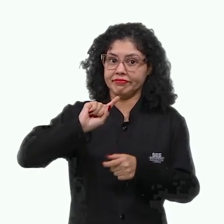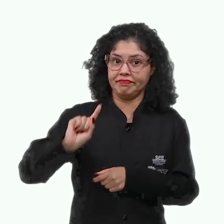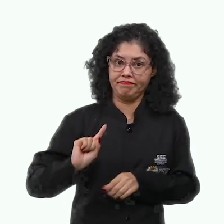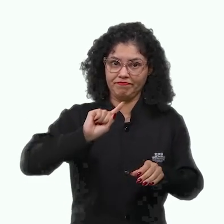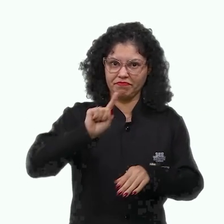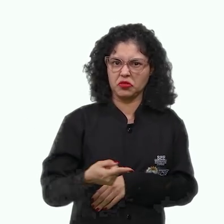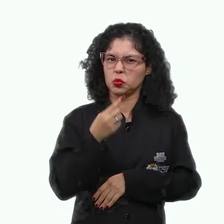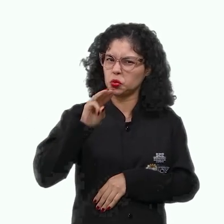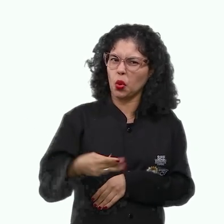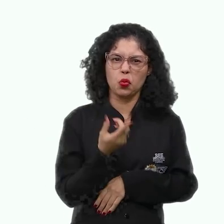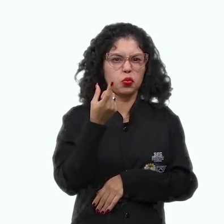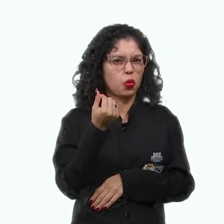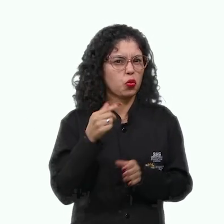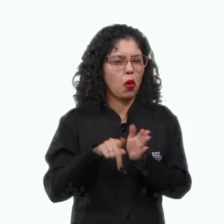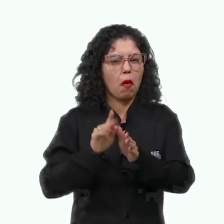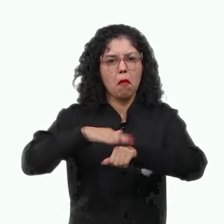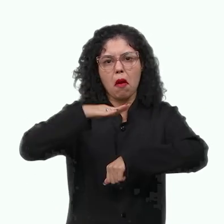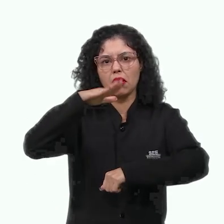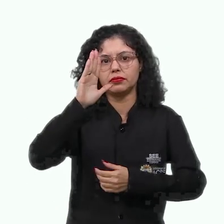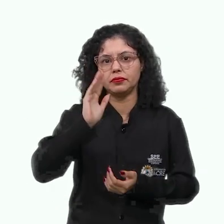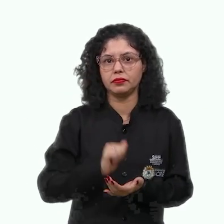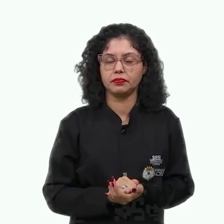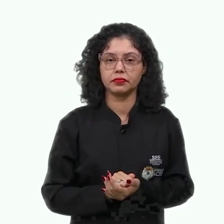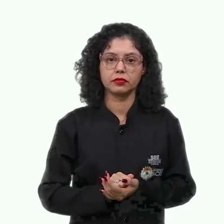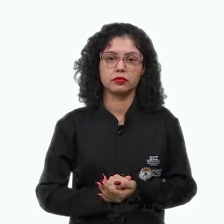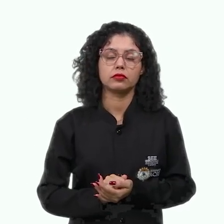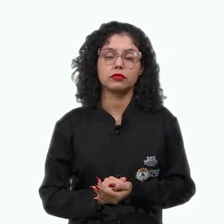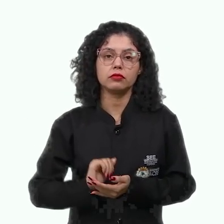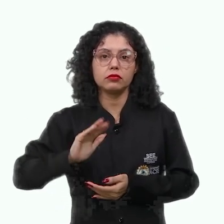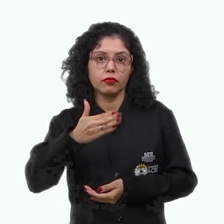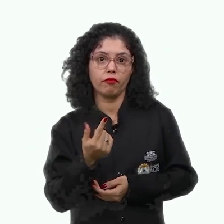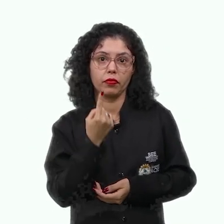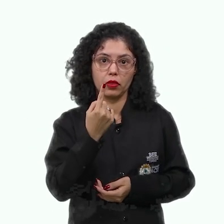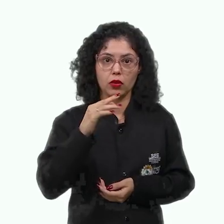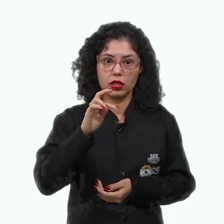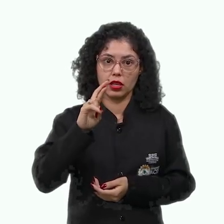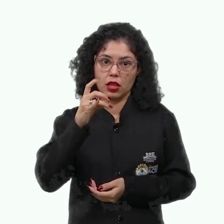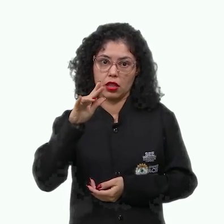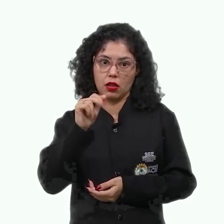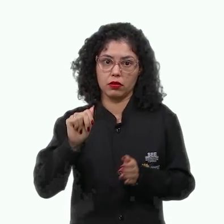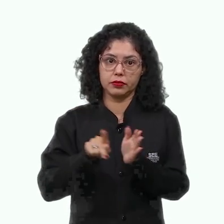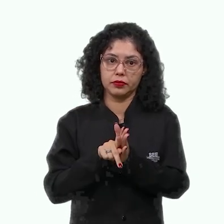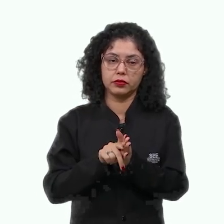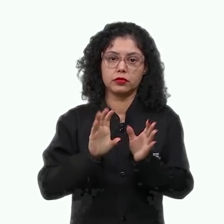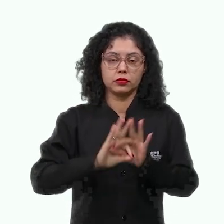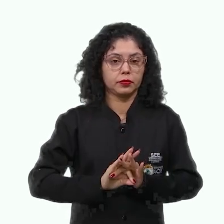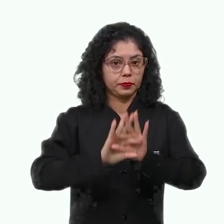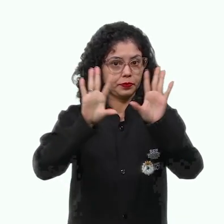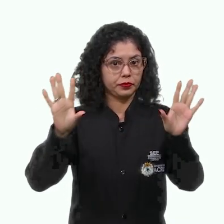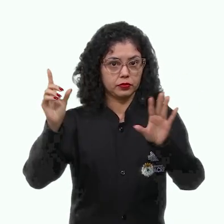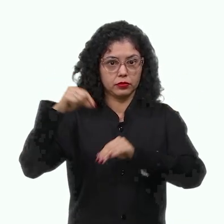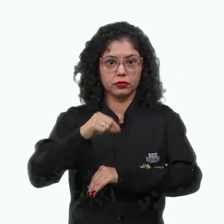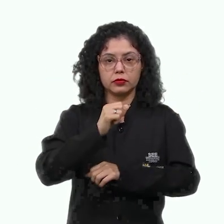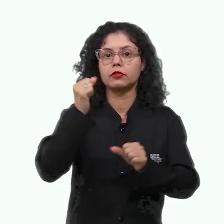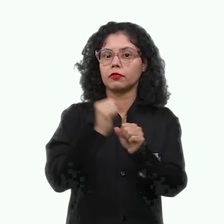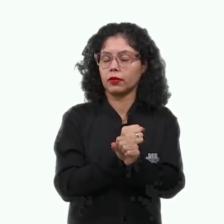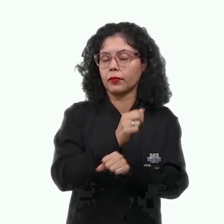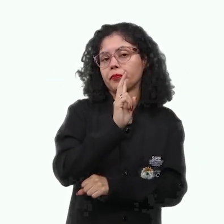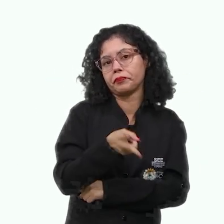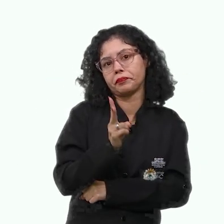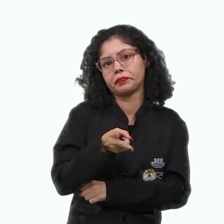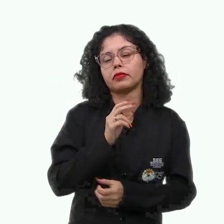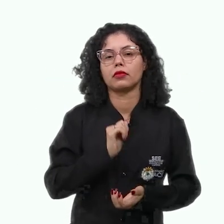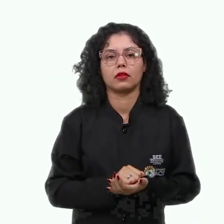sucroalcooleiro. Estima-se que 1 trilhão de vespas sejam liberadas anualmente